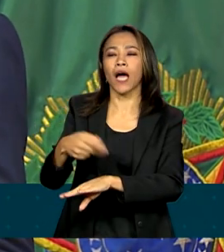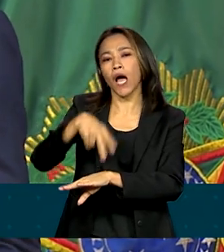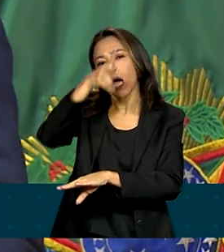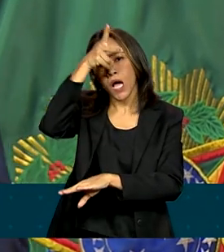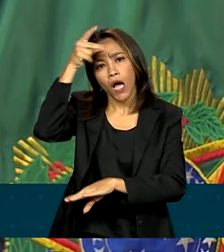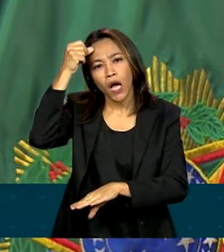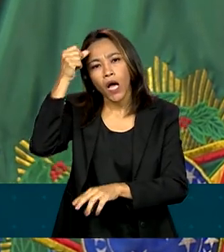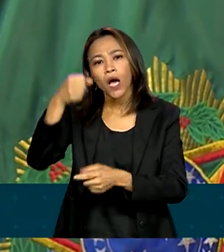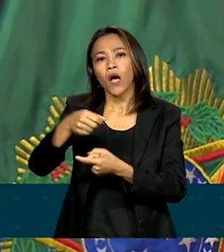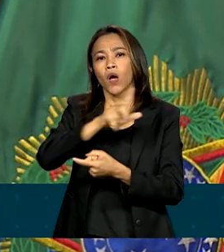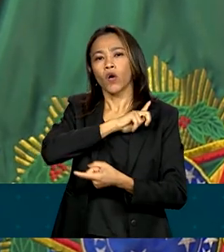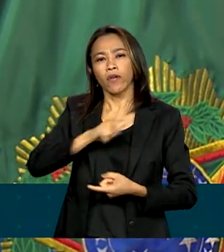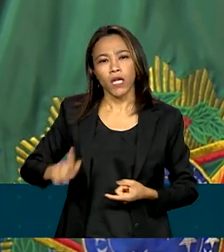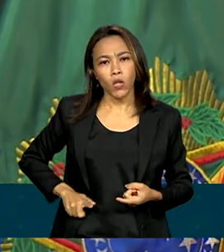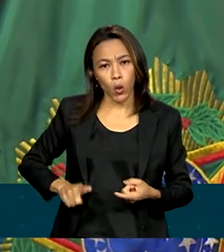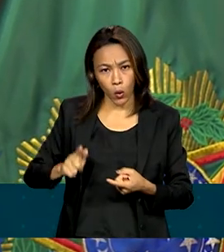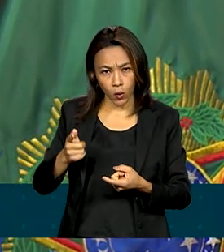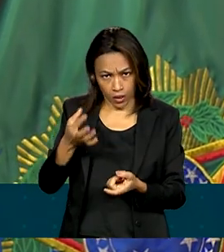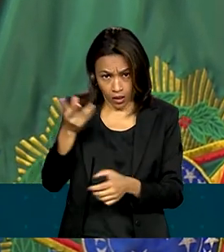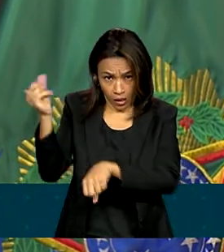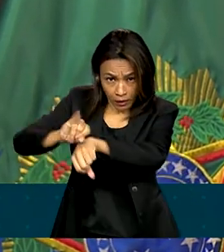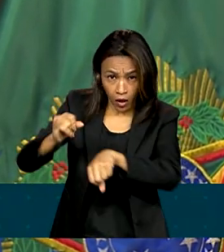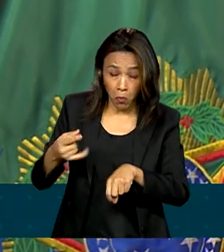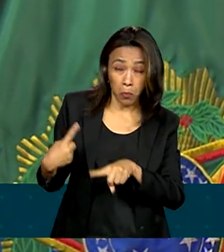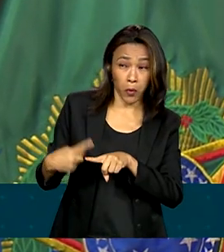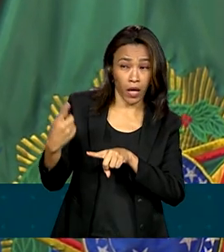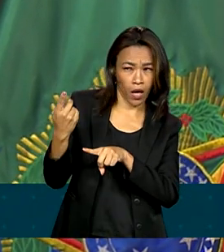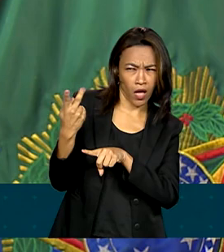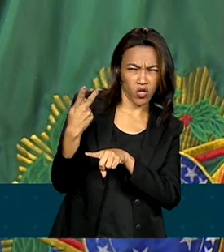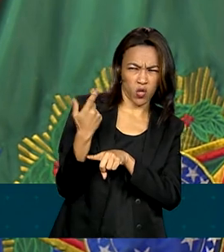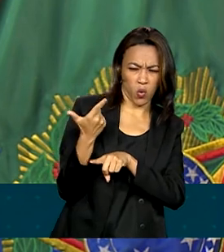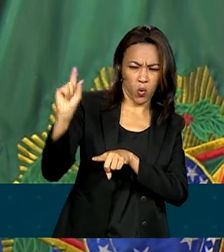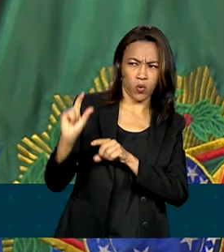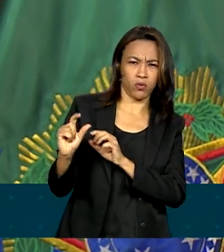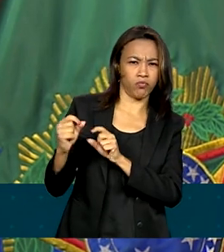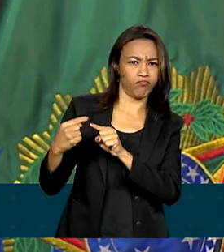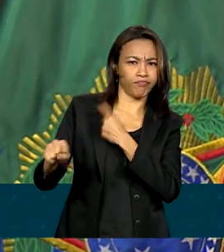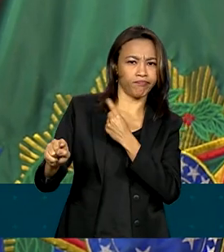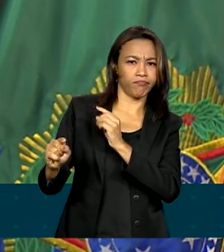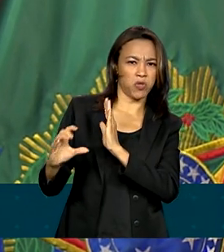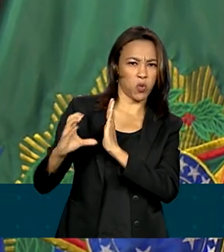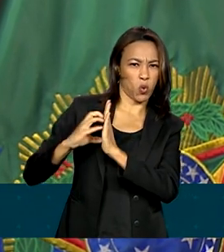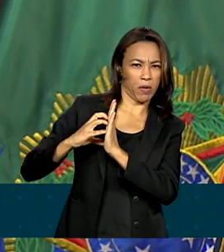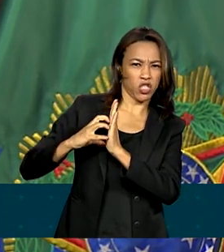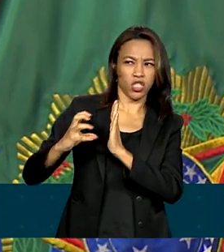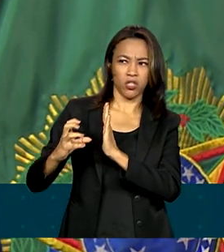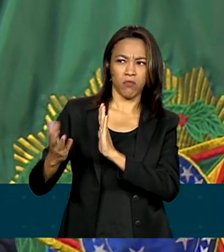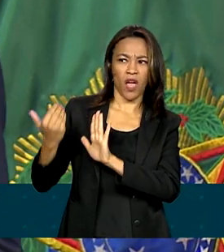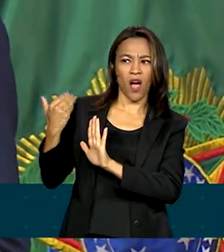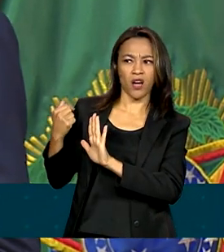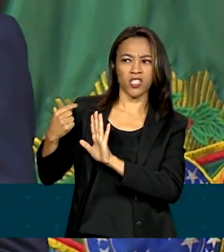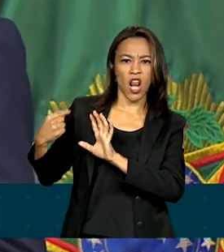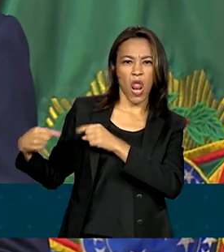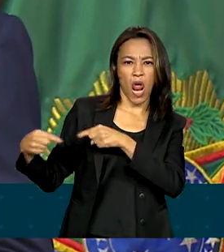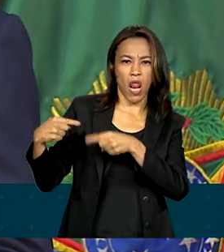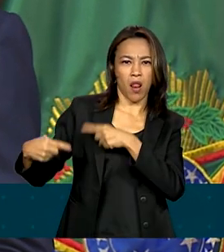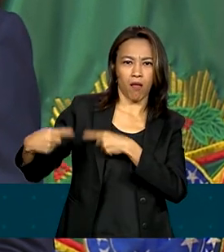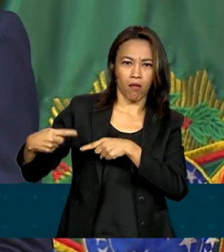da capital da data que ele visita, porque pertence a partido diferente, porque tiveram divergência numa campanha